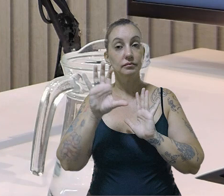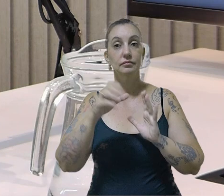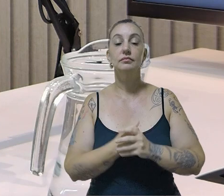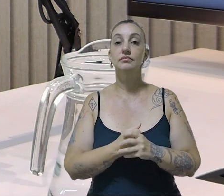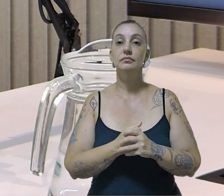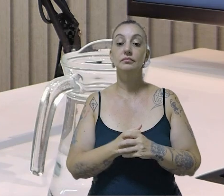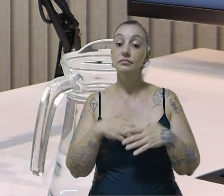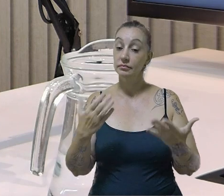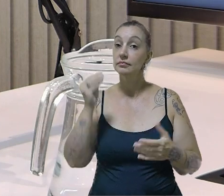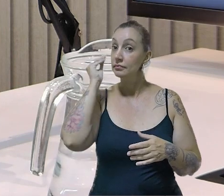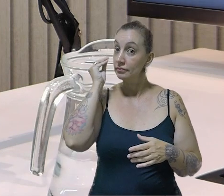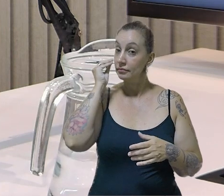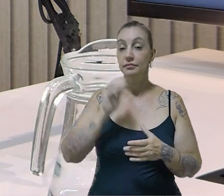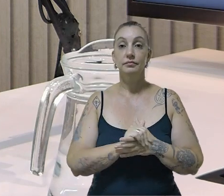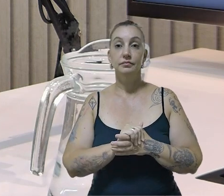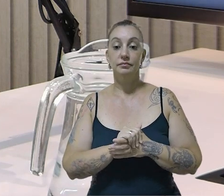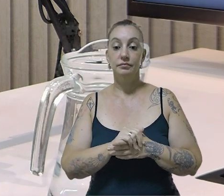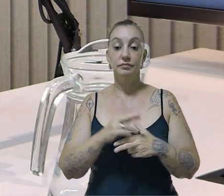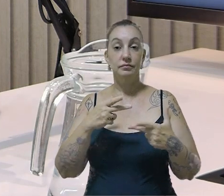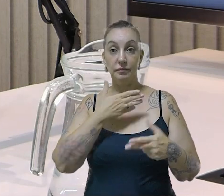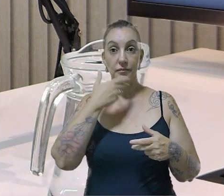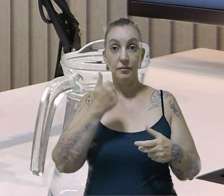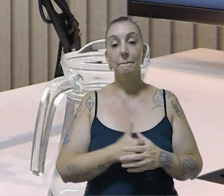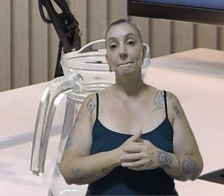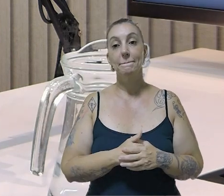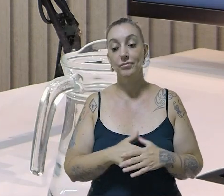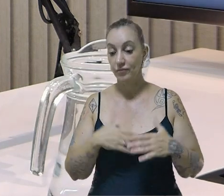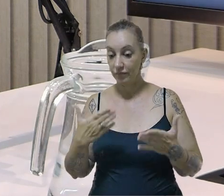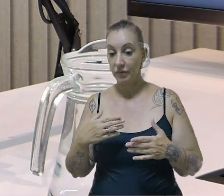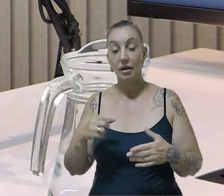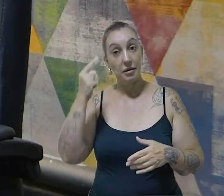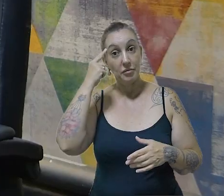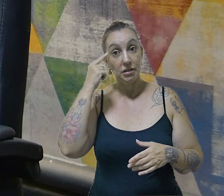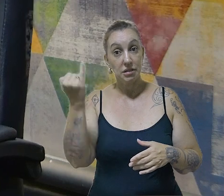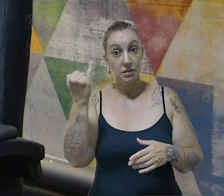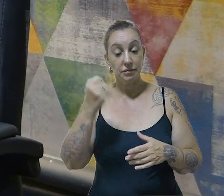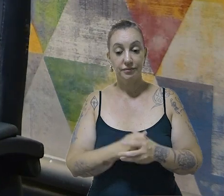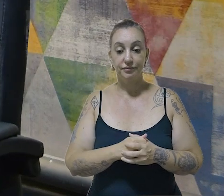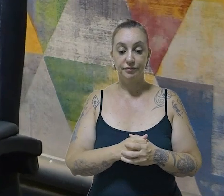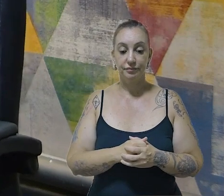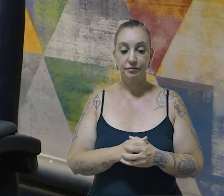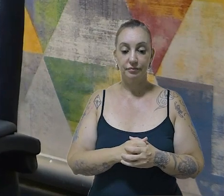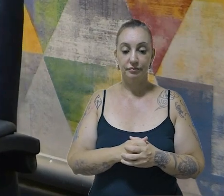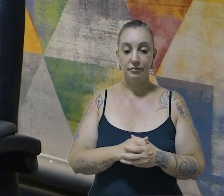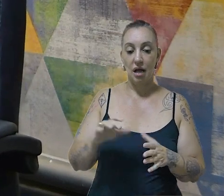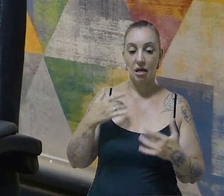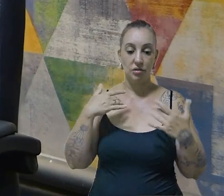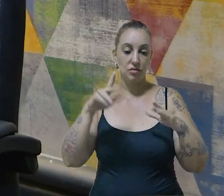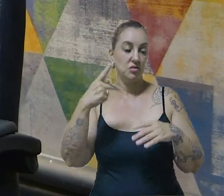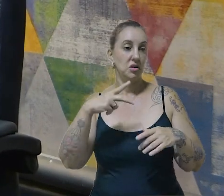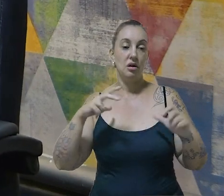assim pelo menos tentar sabe tipo uma condição melhor então muito importante ter esse pensamento né pensar só no